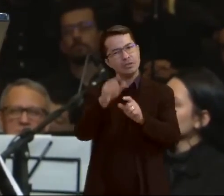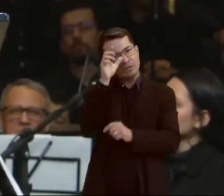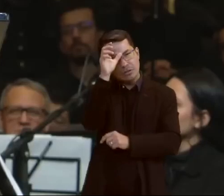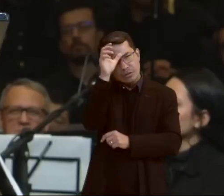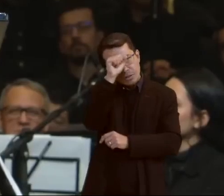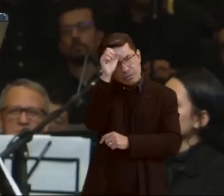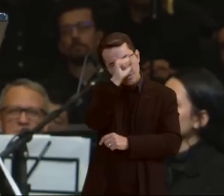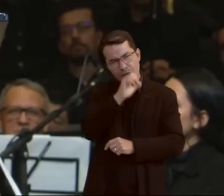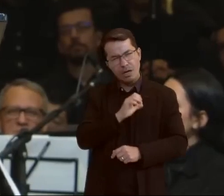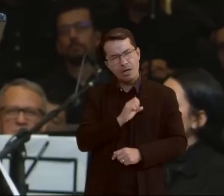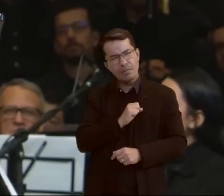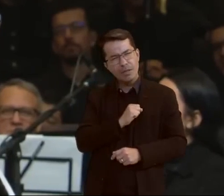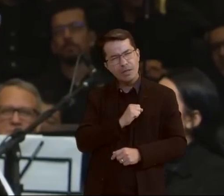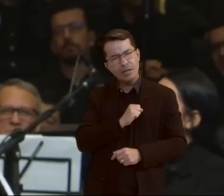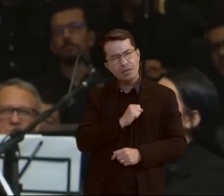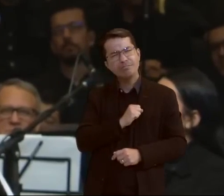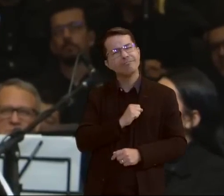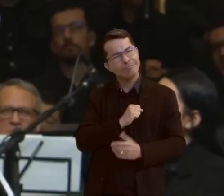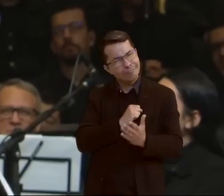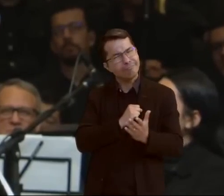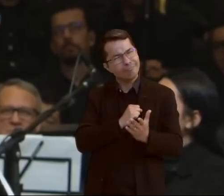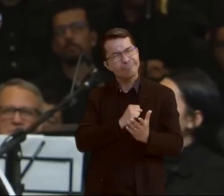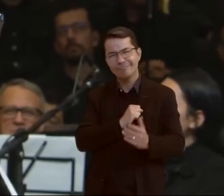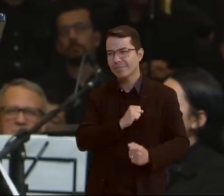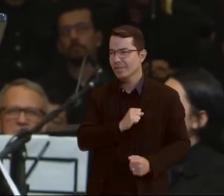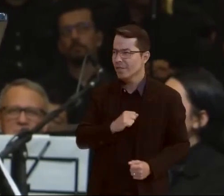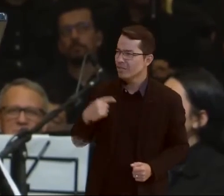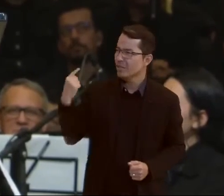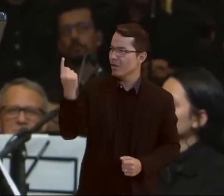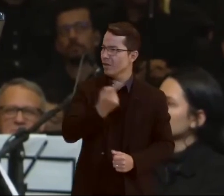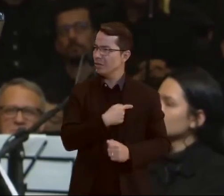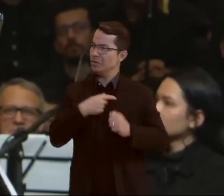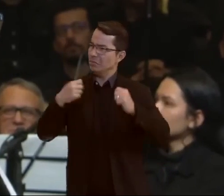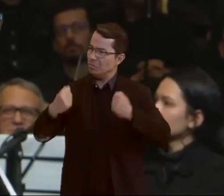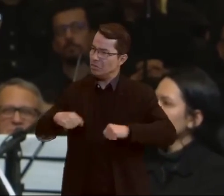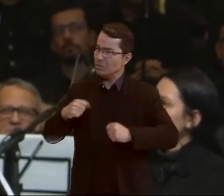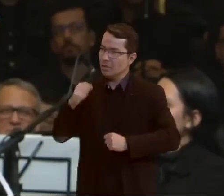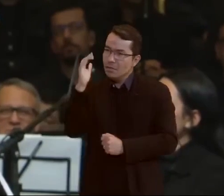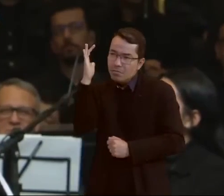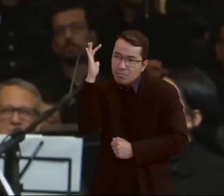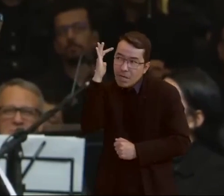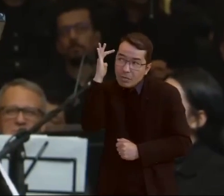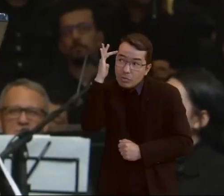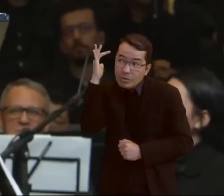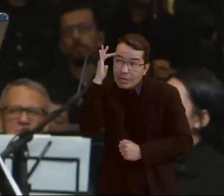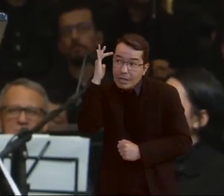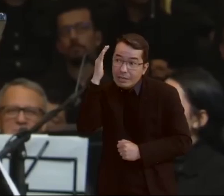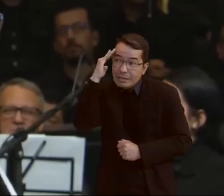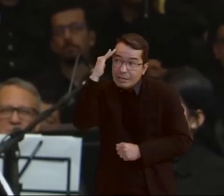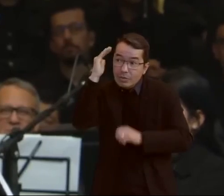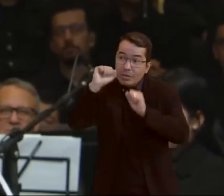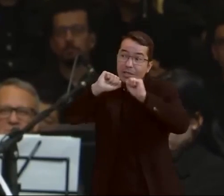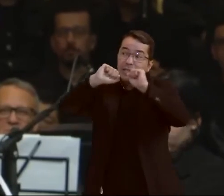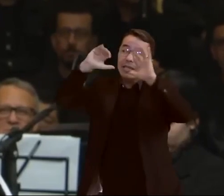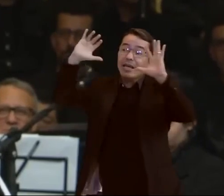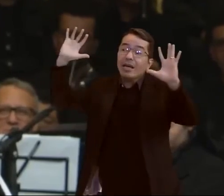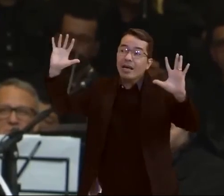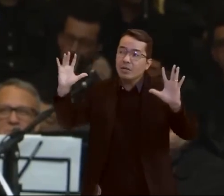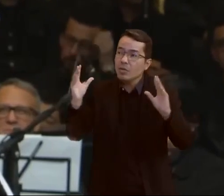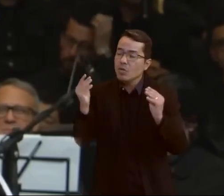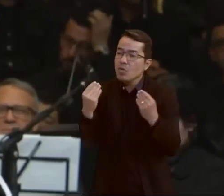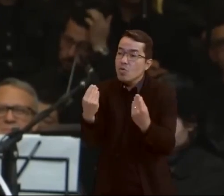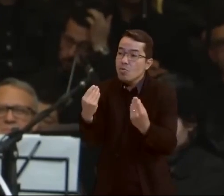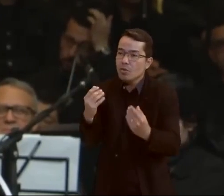texto, e a gente vai ensinar, essa maturidade vai ensinar a gente a lidar com as circunstâncias da